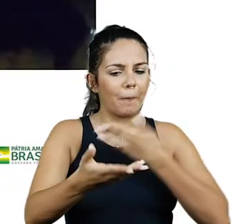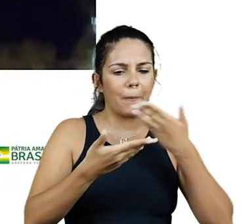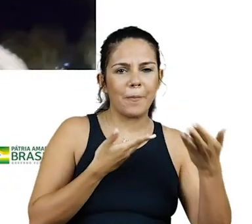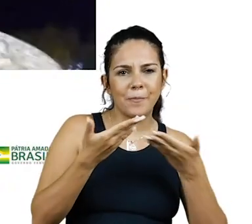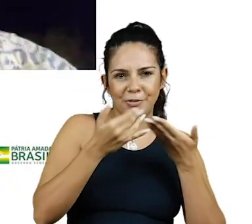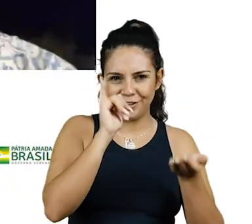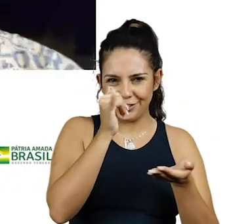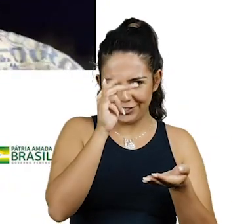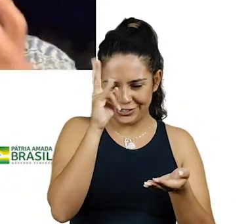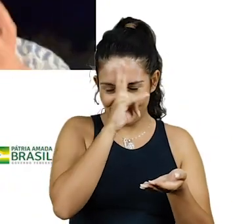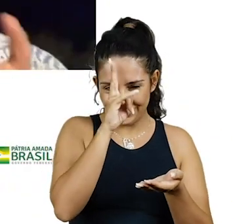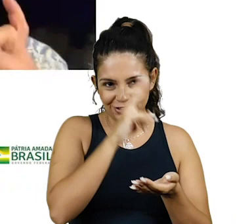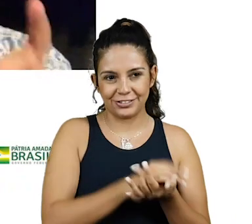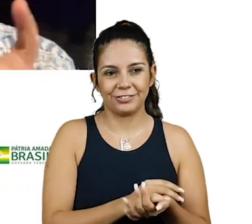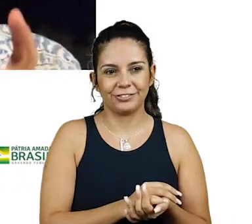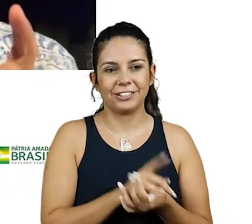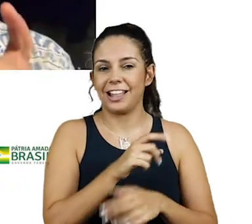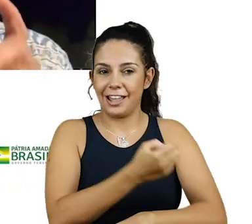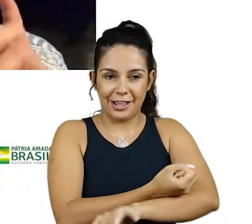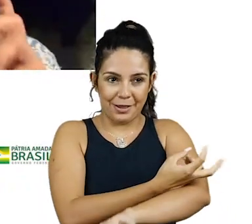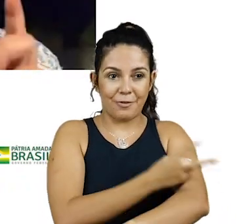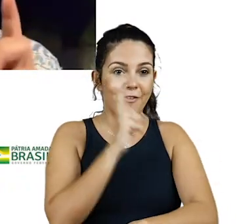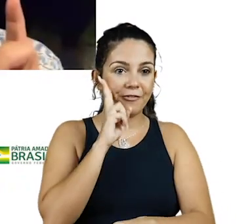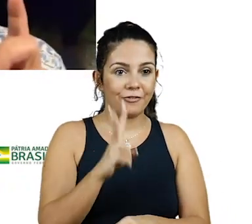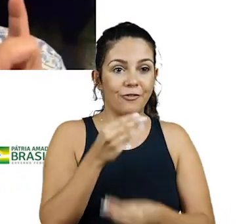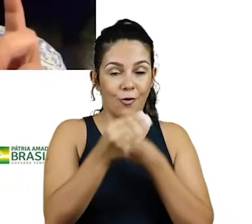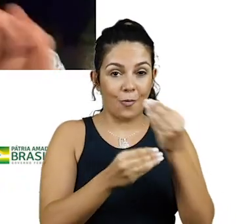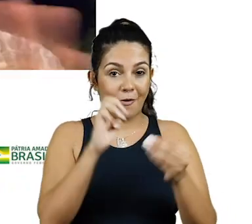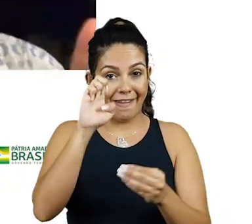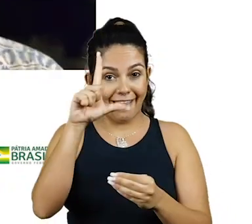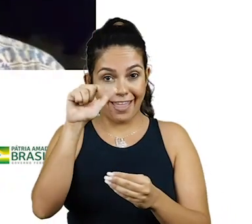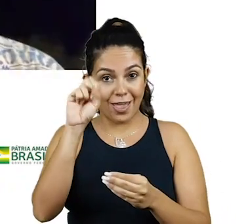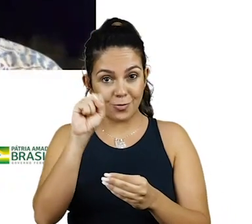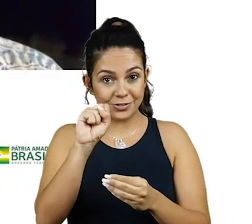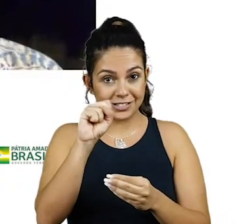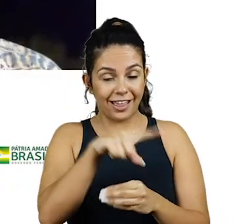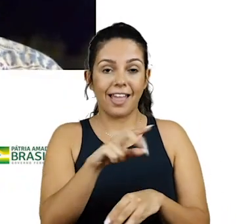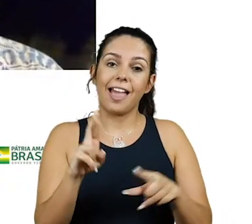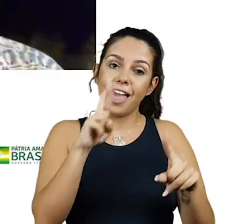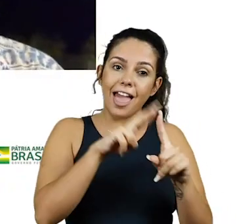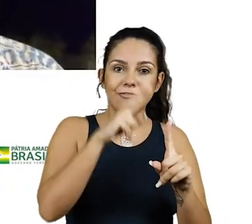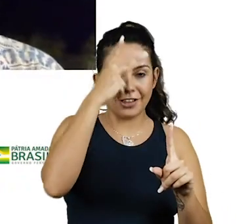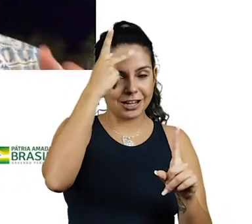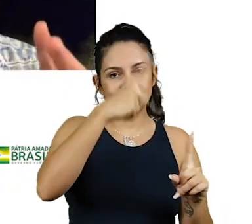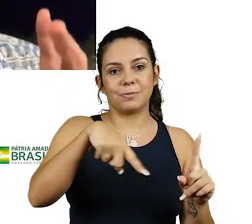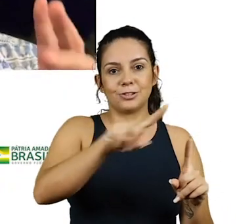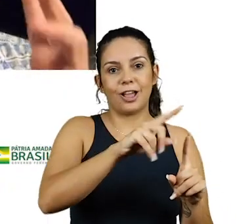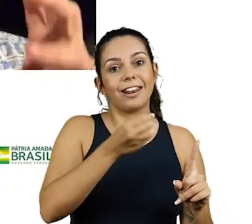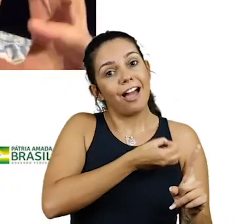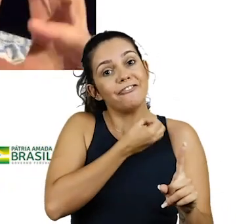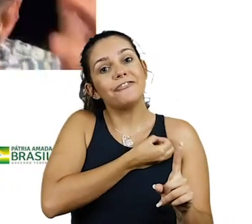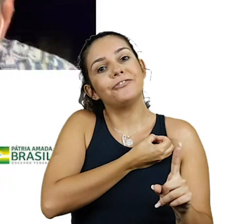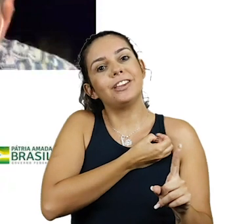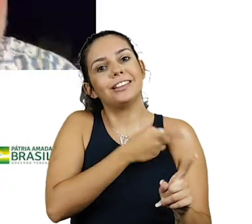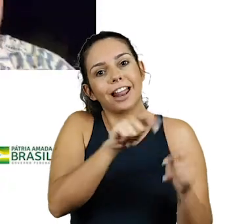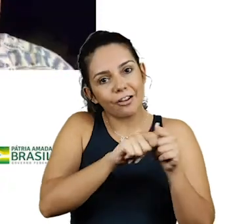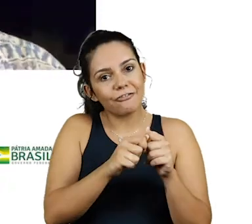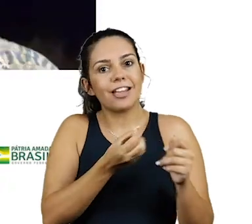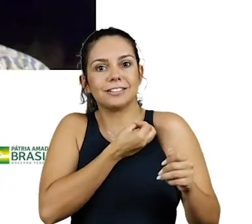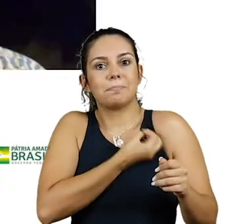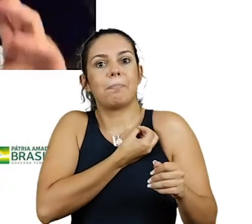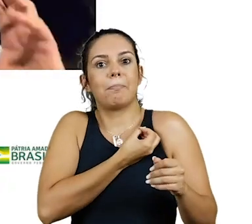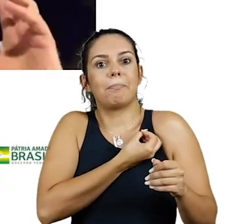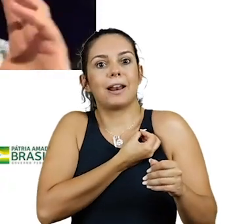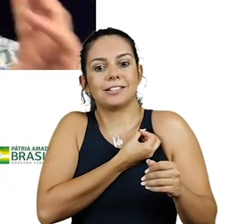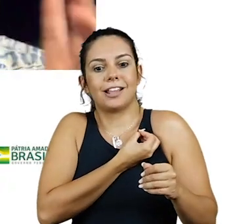mais história, não sei o que tal. Mas era emocionante de ver como Elza era uma referência para essas pessoas, né? Uma referência musical,